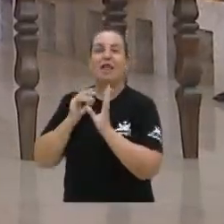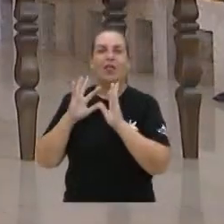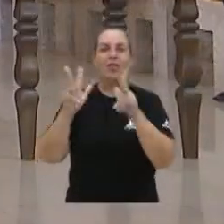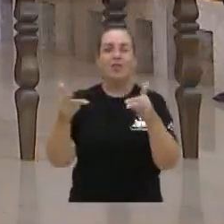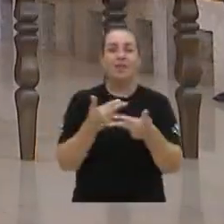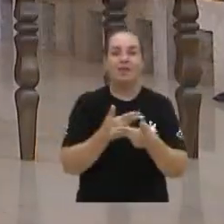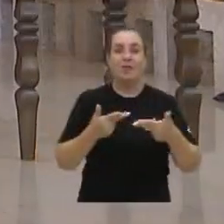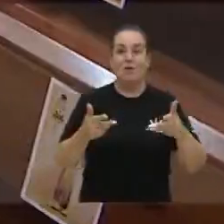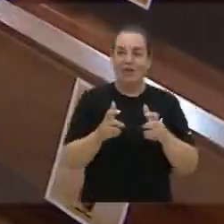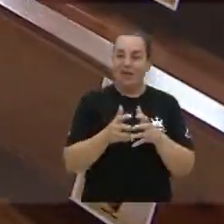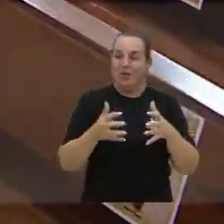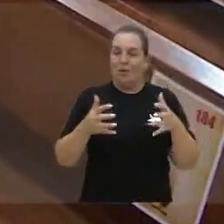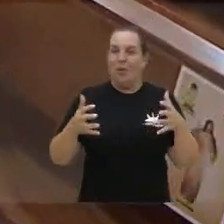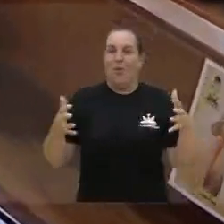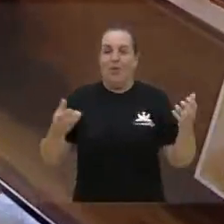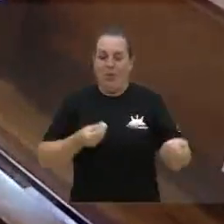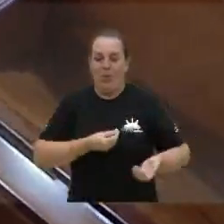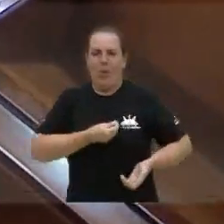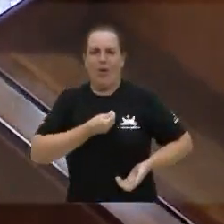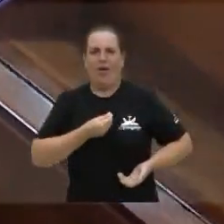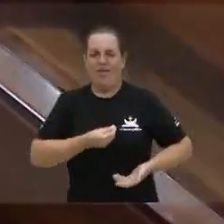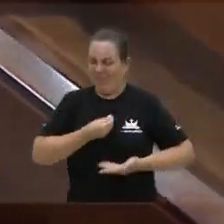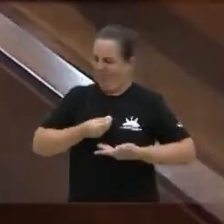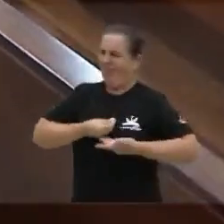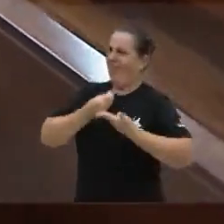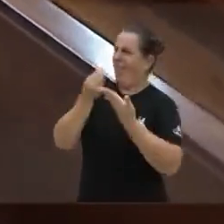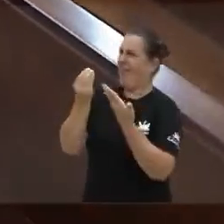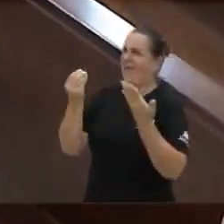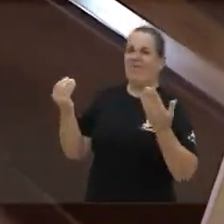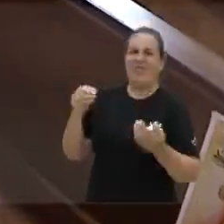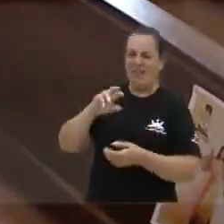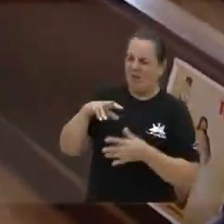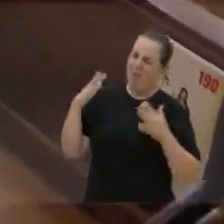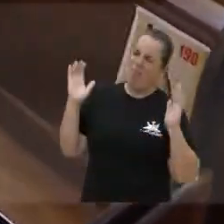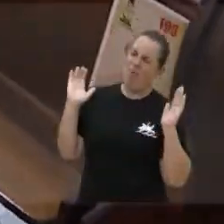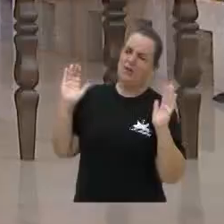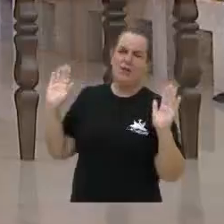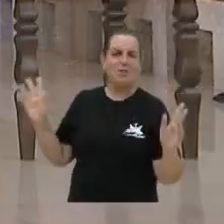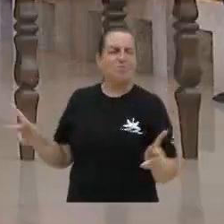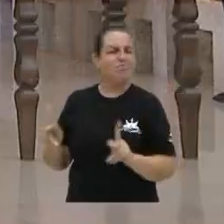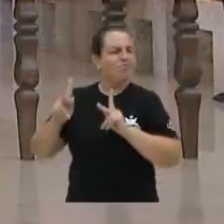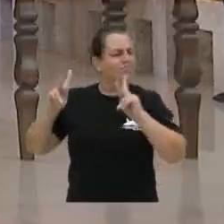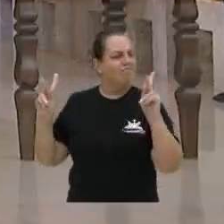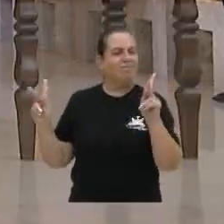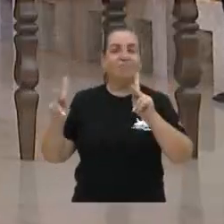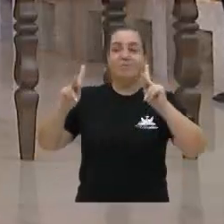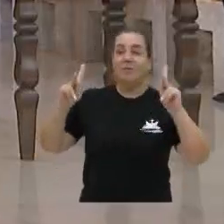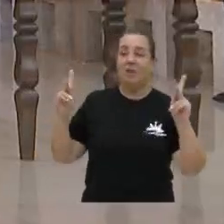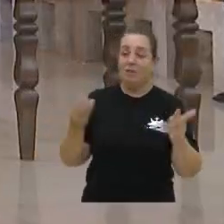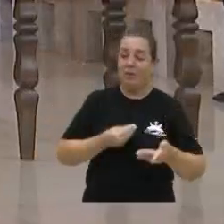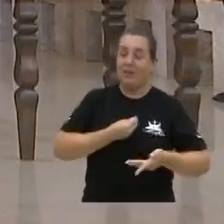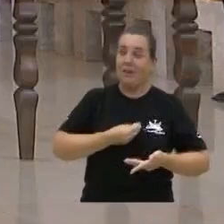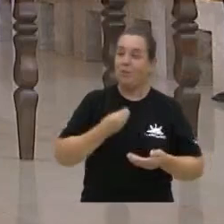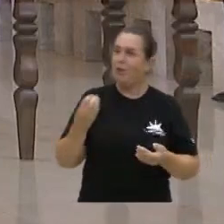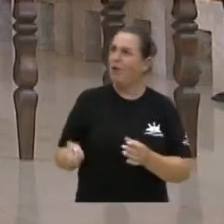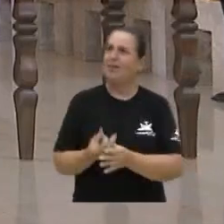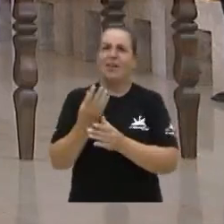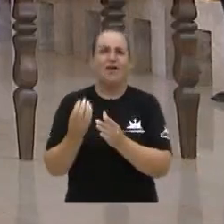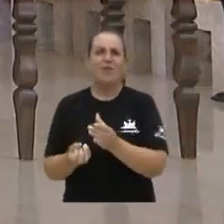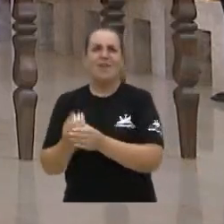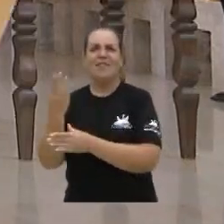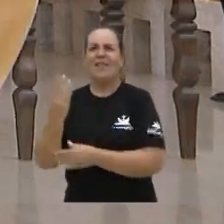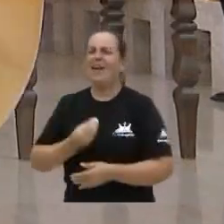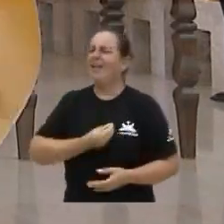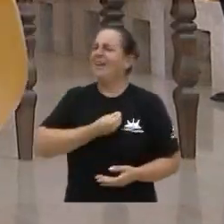amor, é vida que vence a morte, é vida que vem do Senhor. É vida que brota